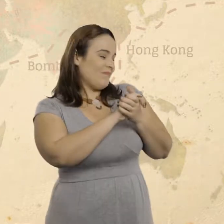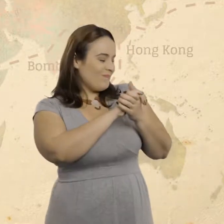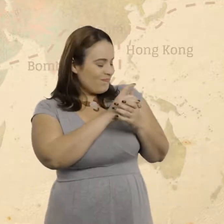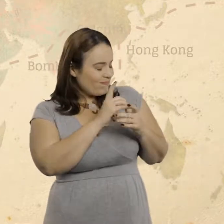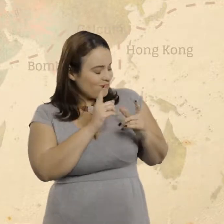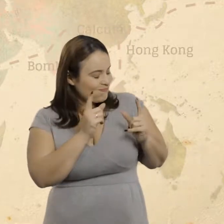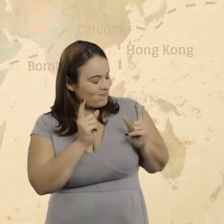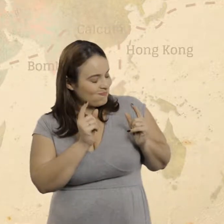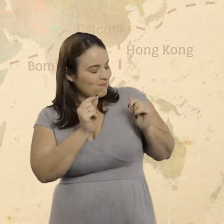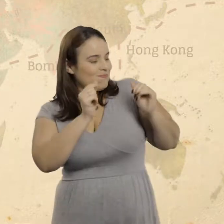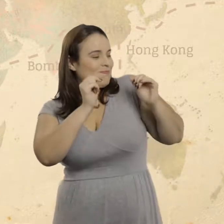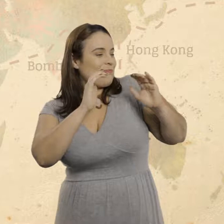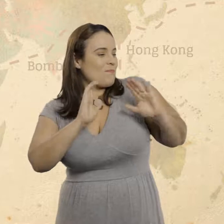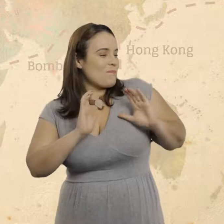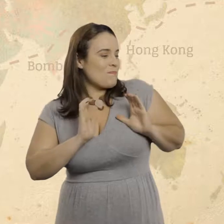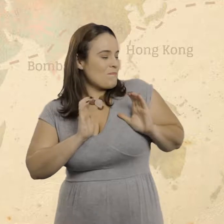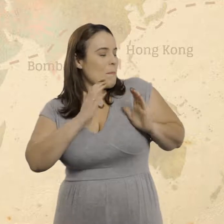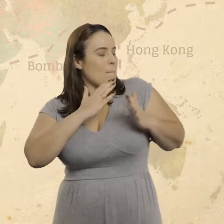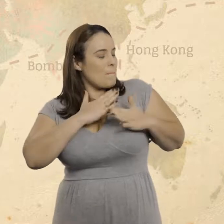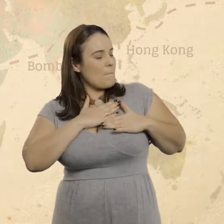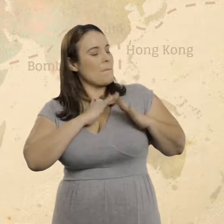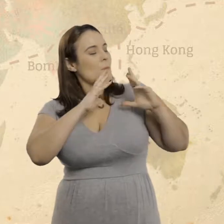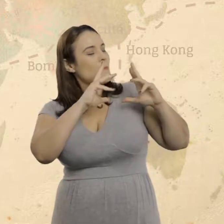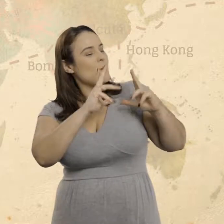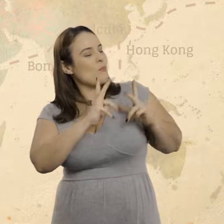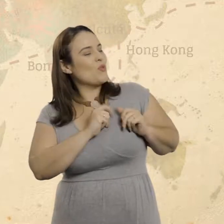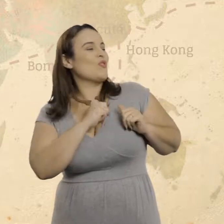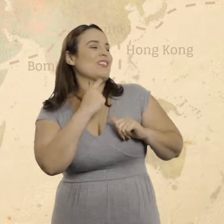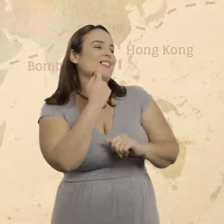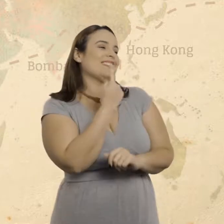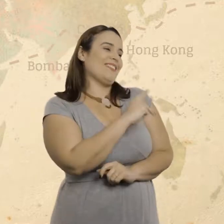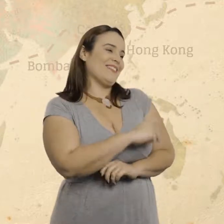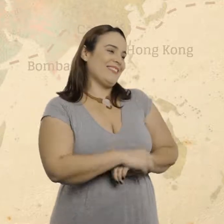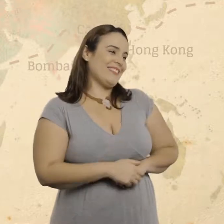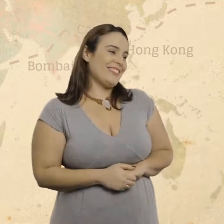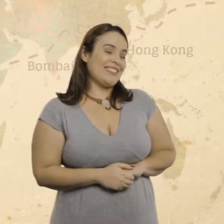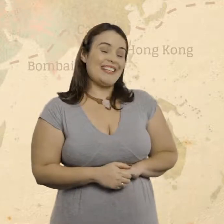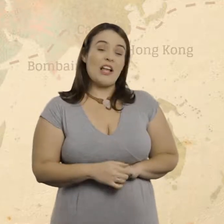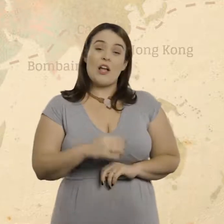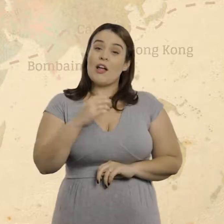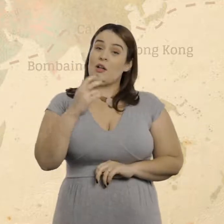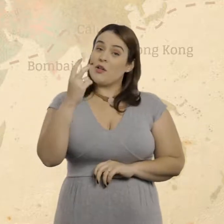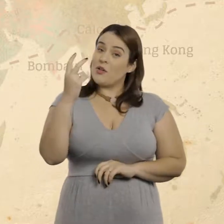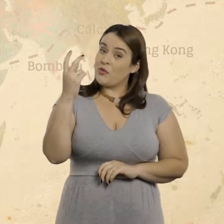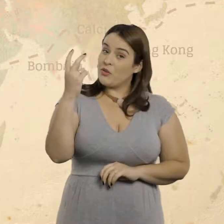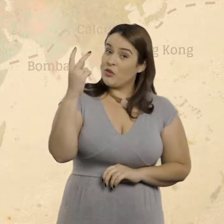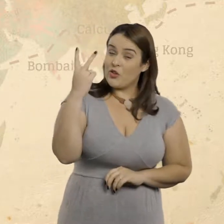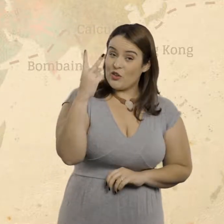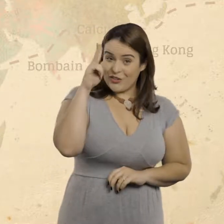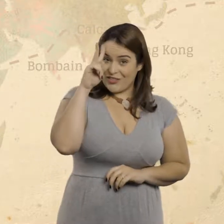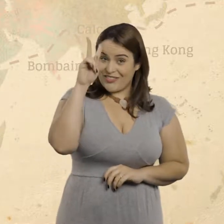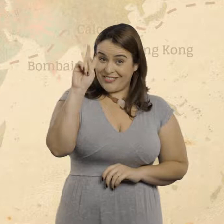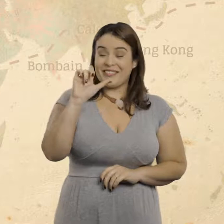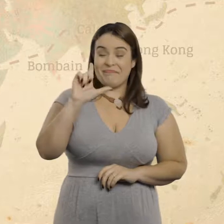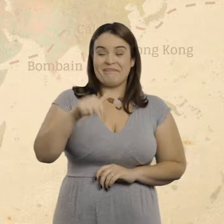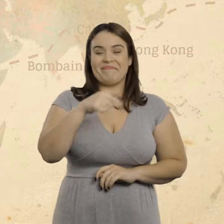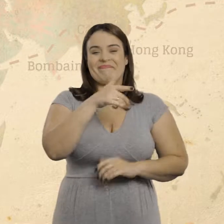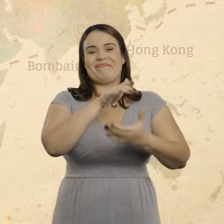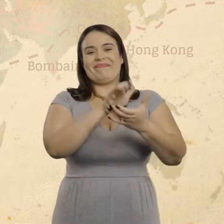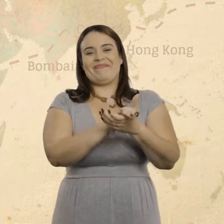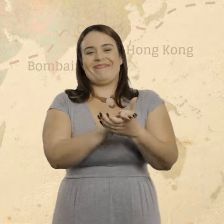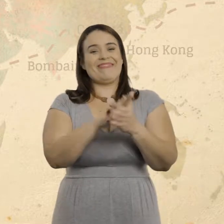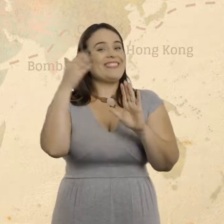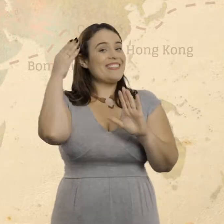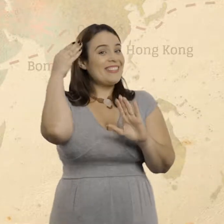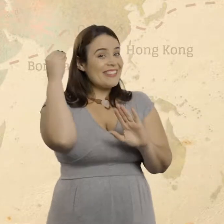ela e que toda a sua fortuna pertencia a ela. Eles se casaram 48 horas depois e Passepartout